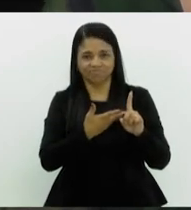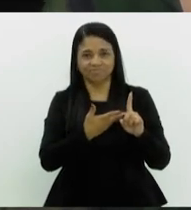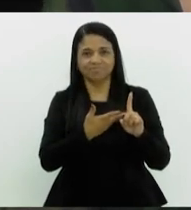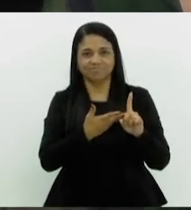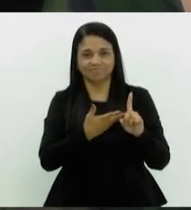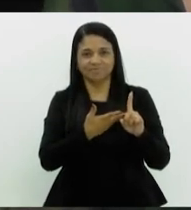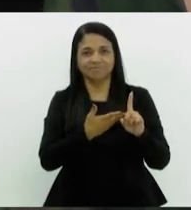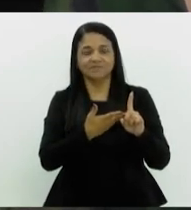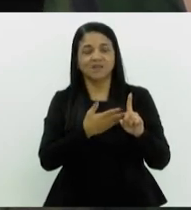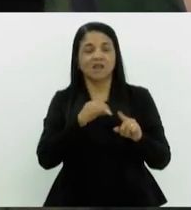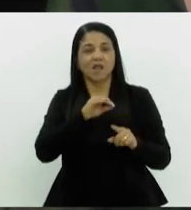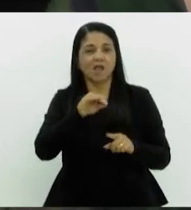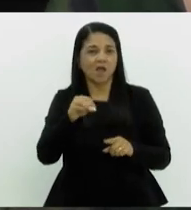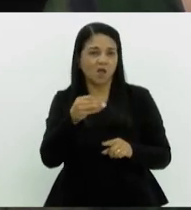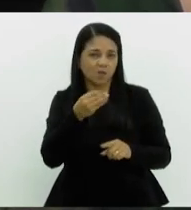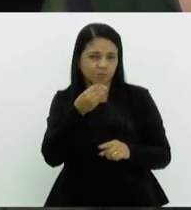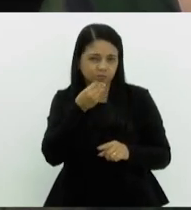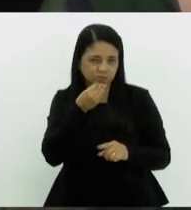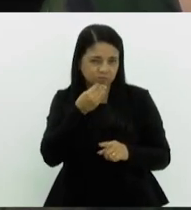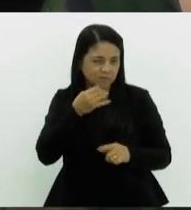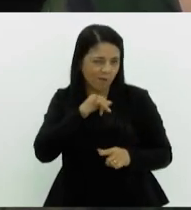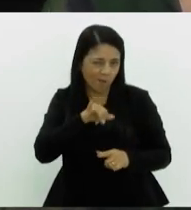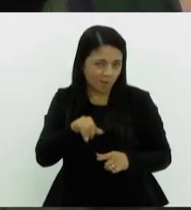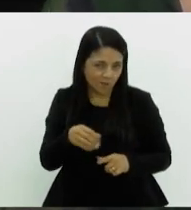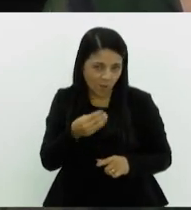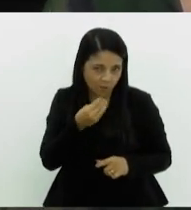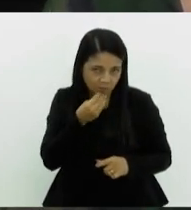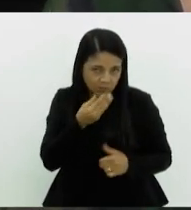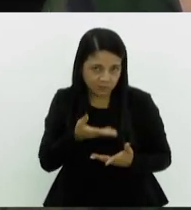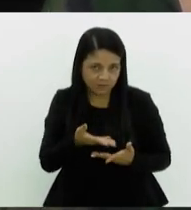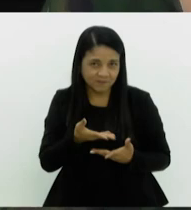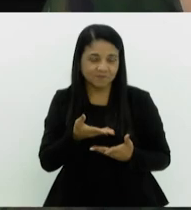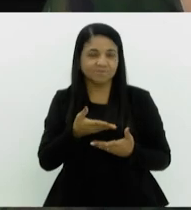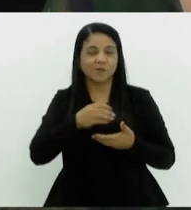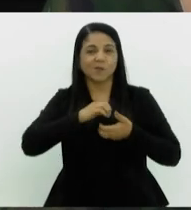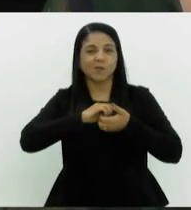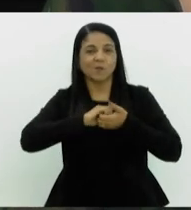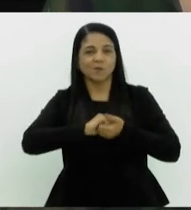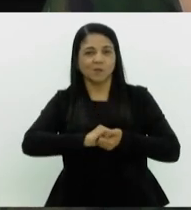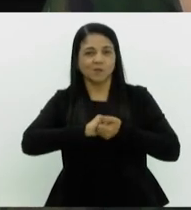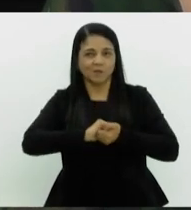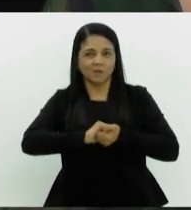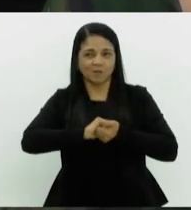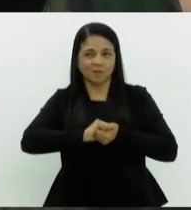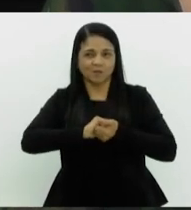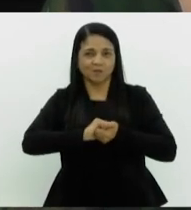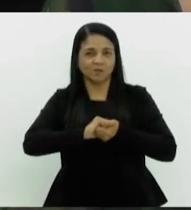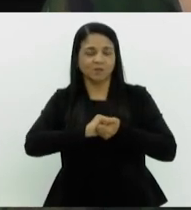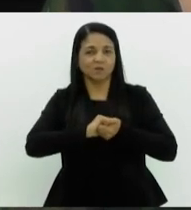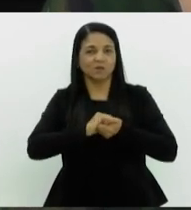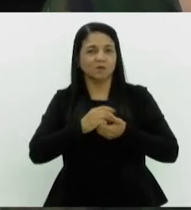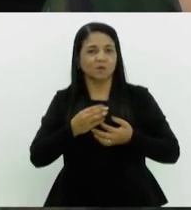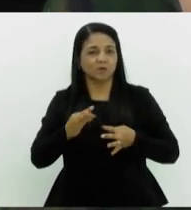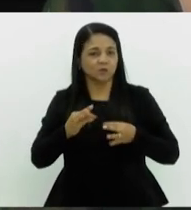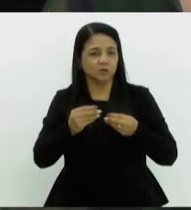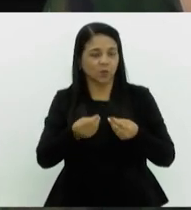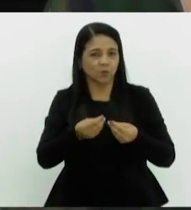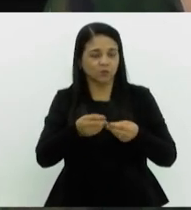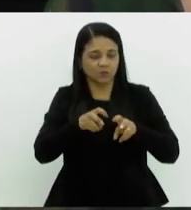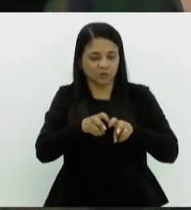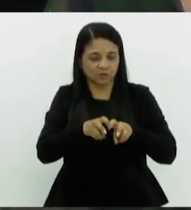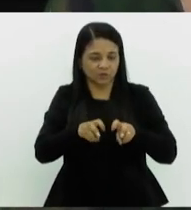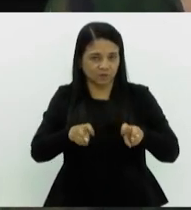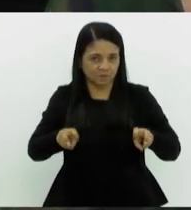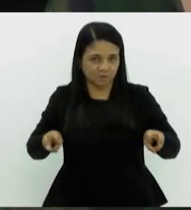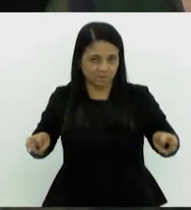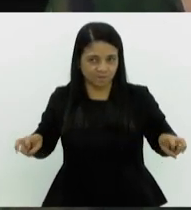E aproveito a oportunidade para cumprimentar todos os integrantes da